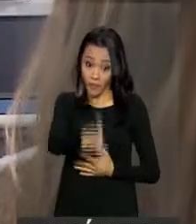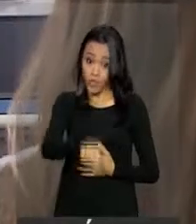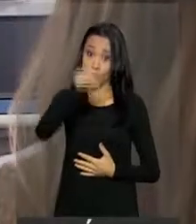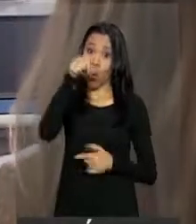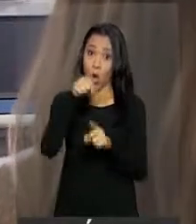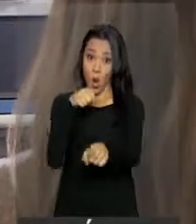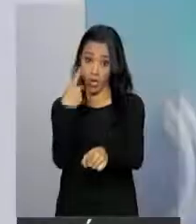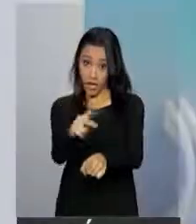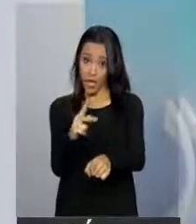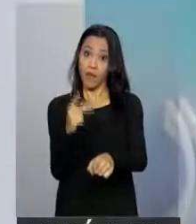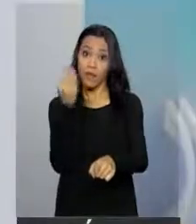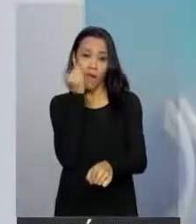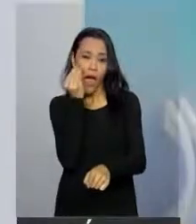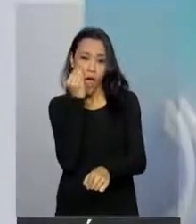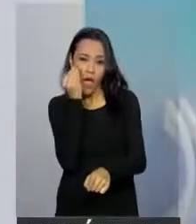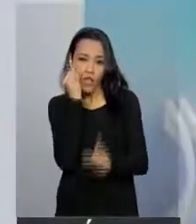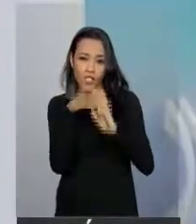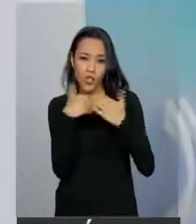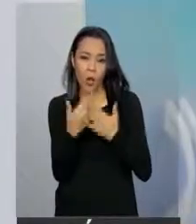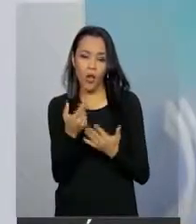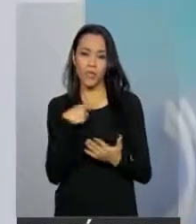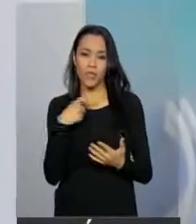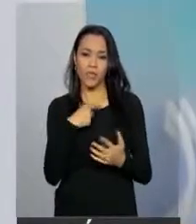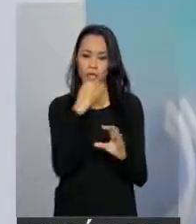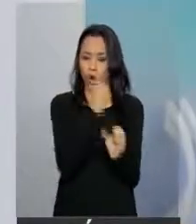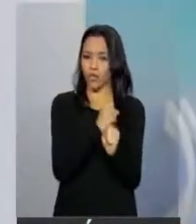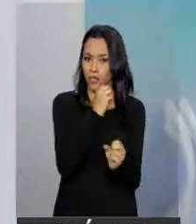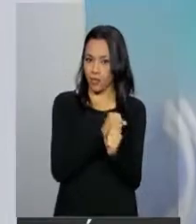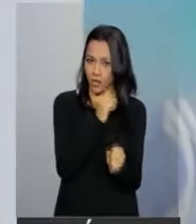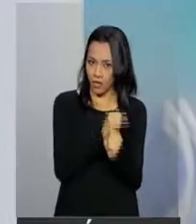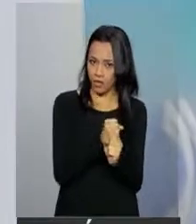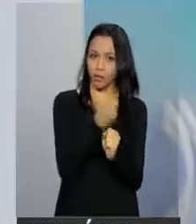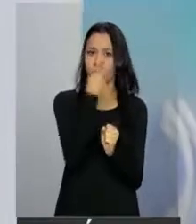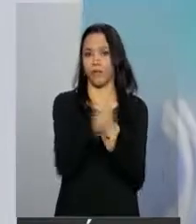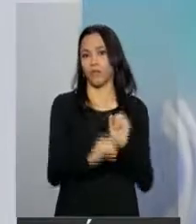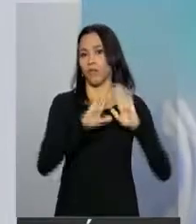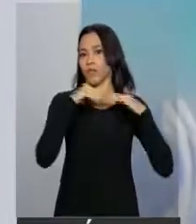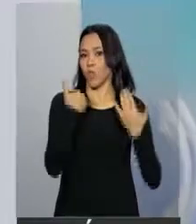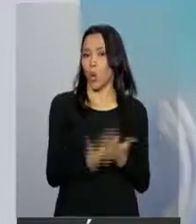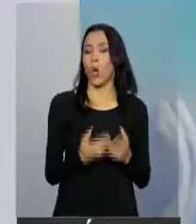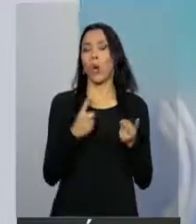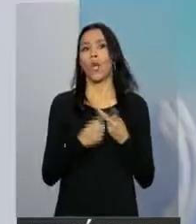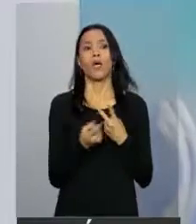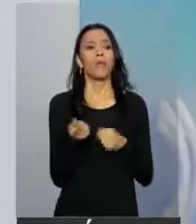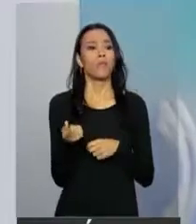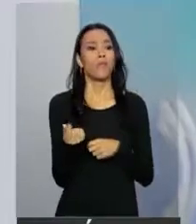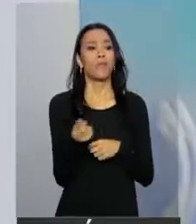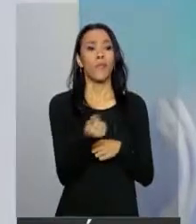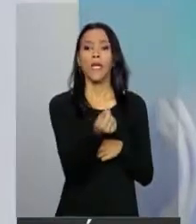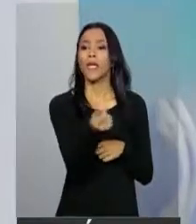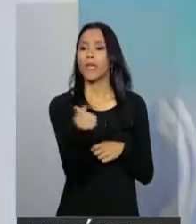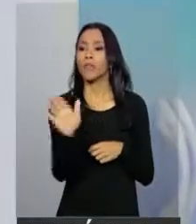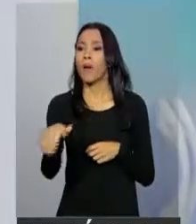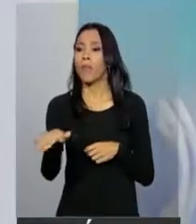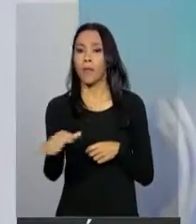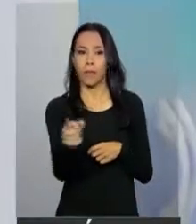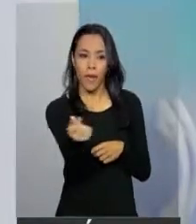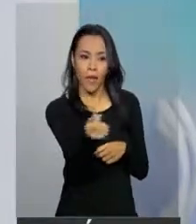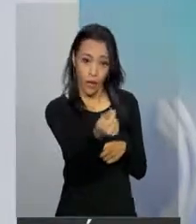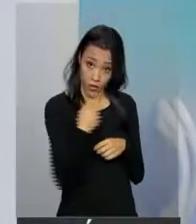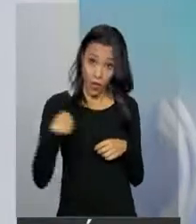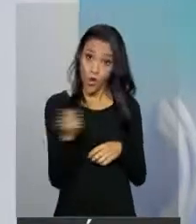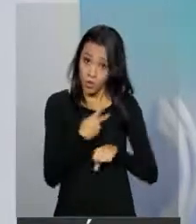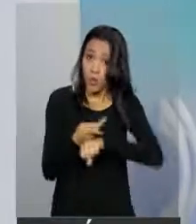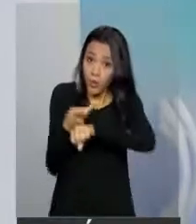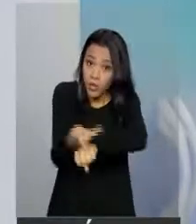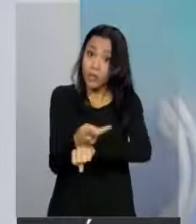para fazer o teste. Nós temos que ter o orçamento, nós temos que ter o menor preço e a gente corre atrás disso. Né? E